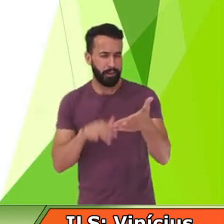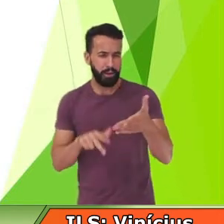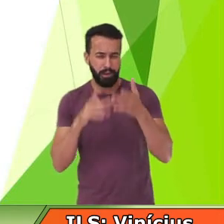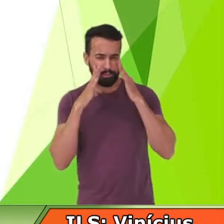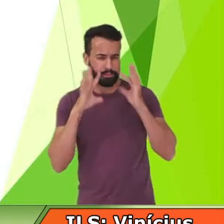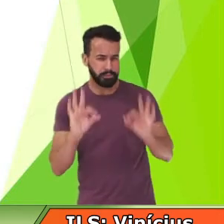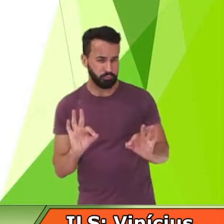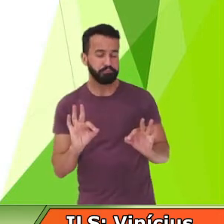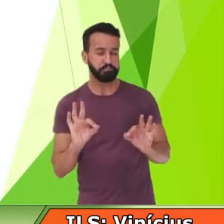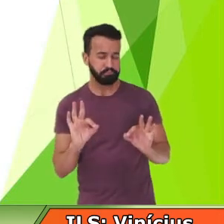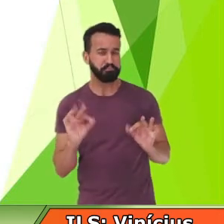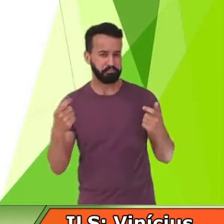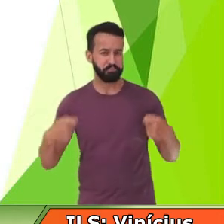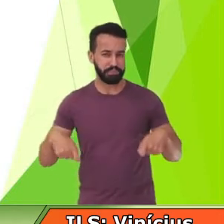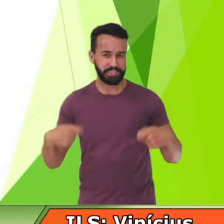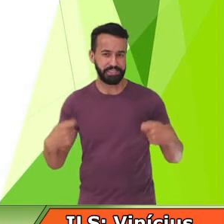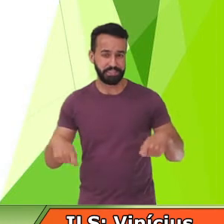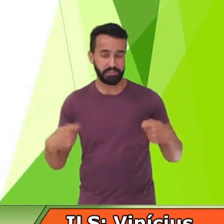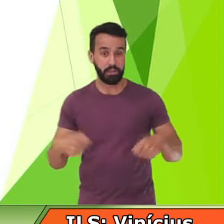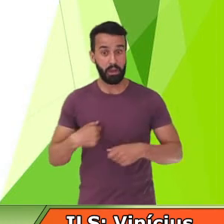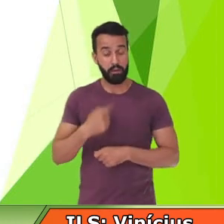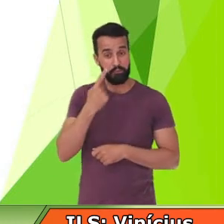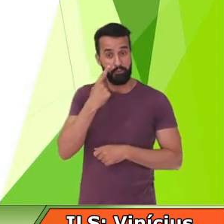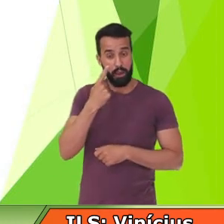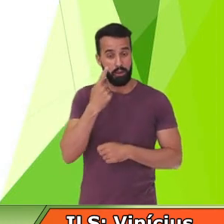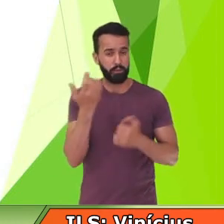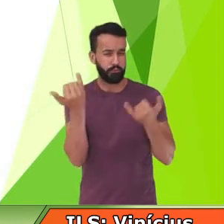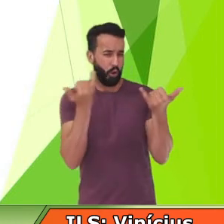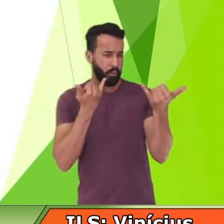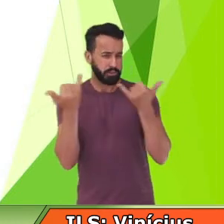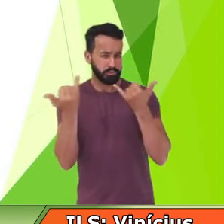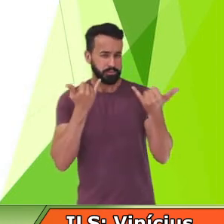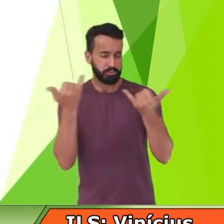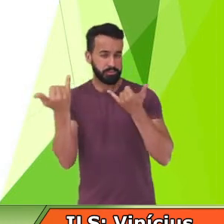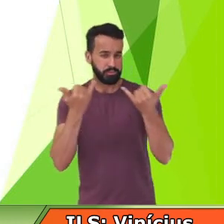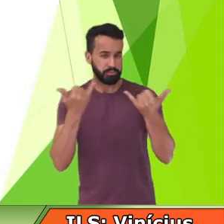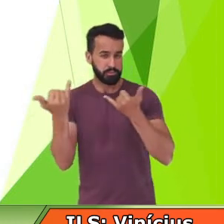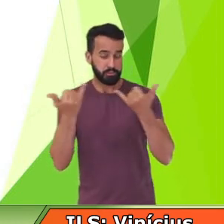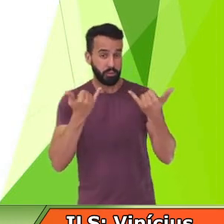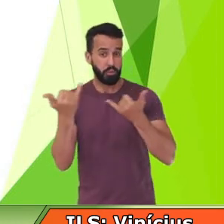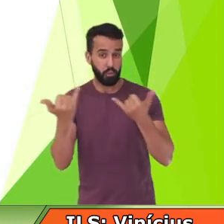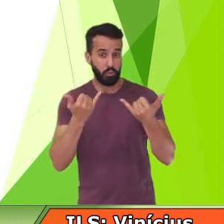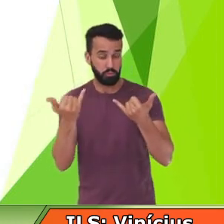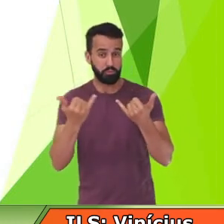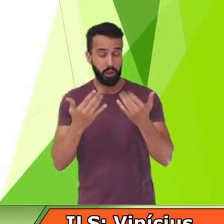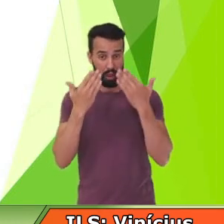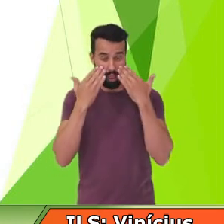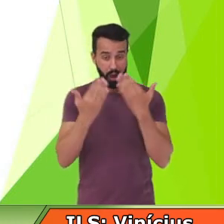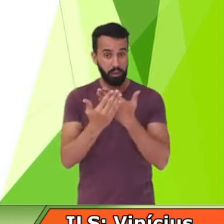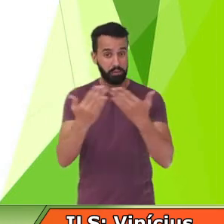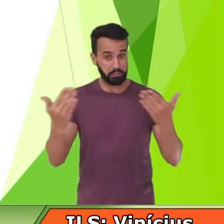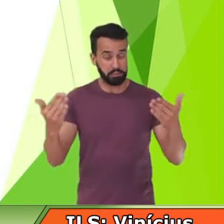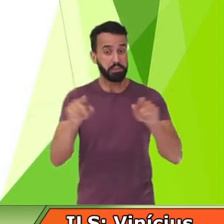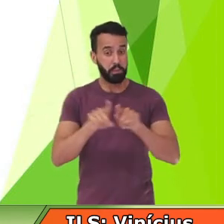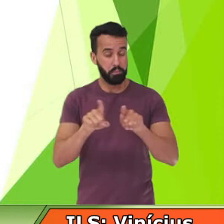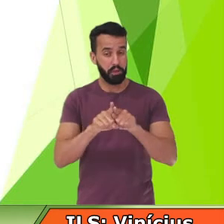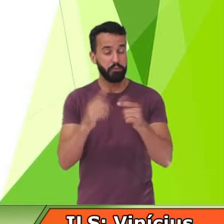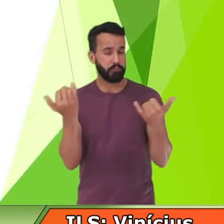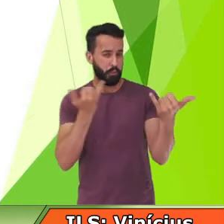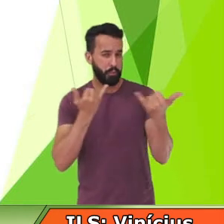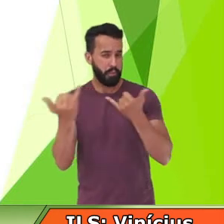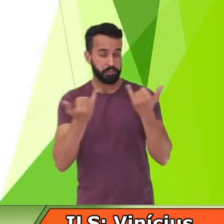do problema, retire do enunciado as informações que estão implícitas e